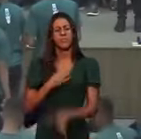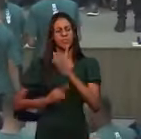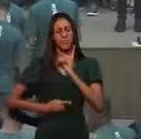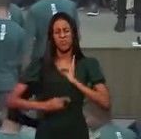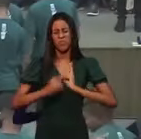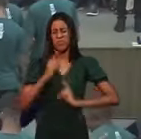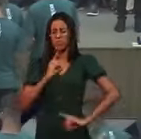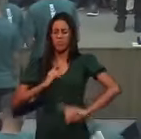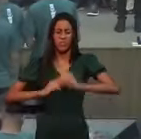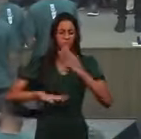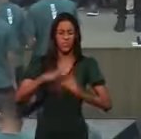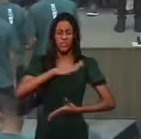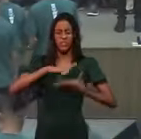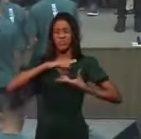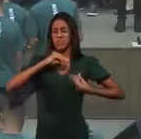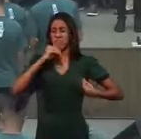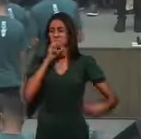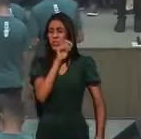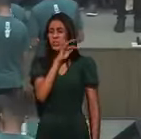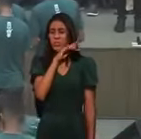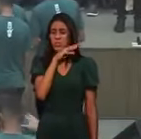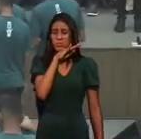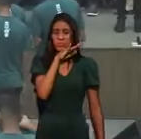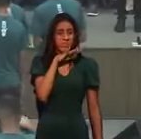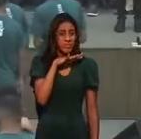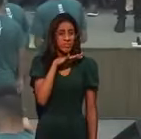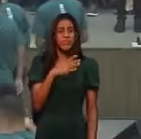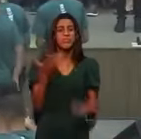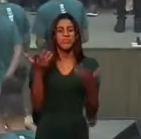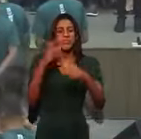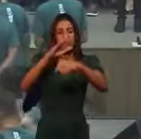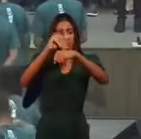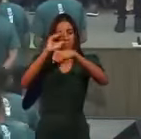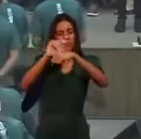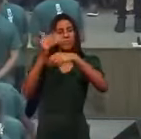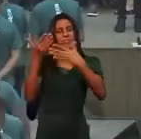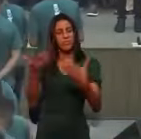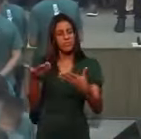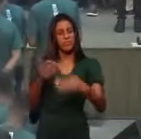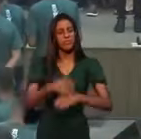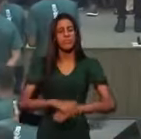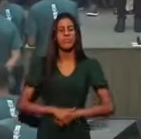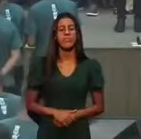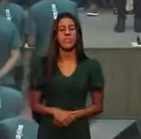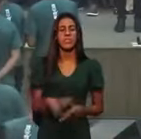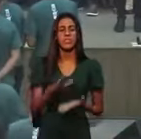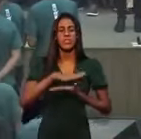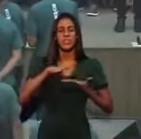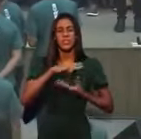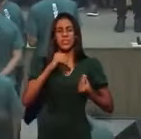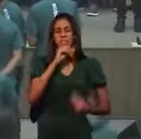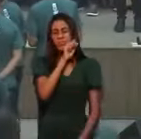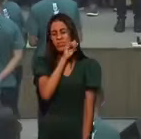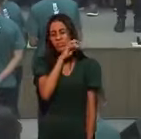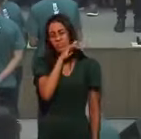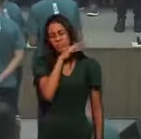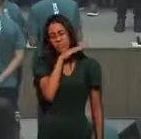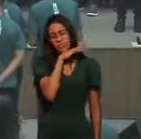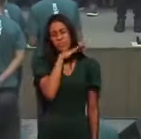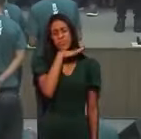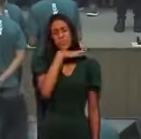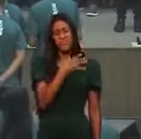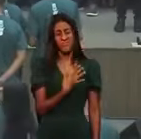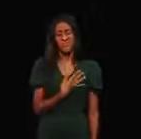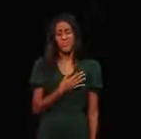você não está, não venha. Eu só quero quem está com problema na alma. Quem sabe ensina aí, para puxar ele aí, só a primeira estrofe, cante aí. O